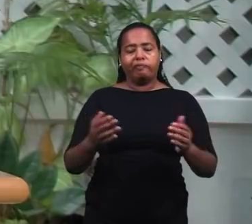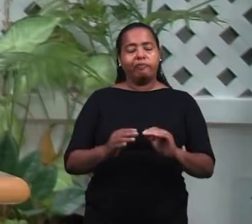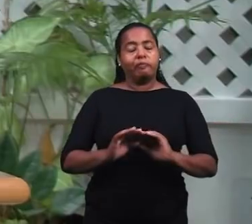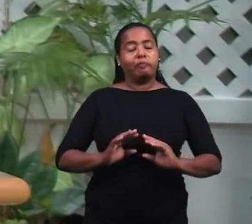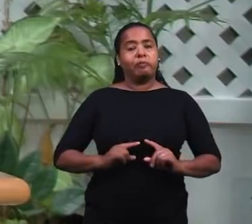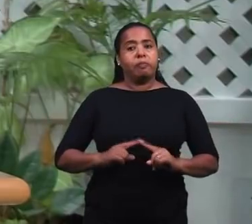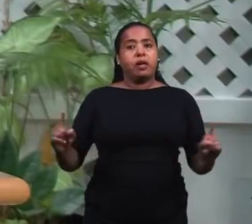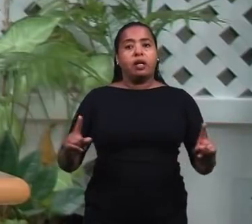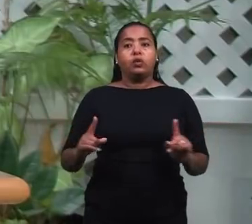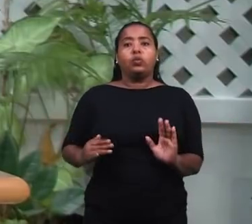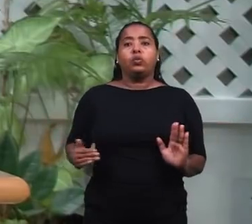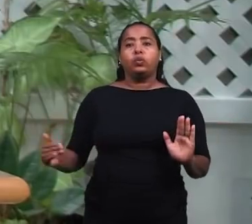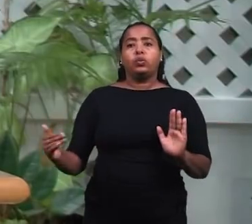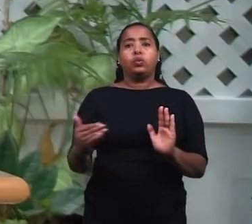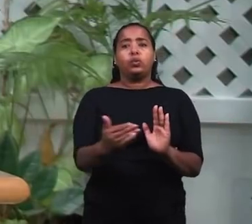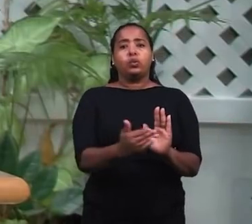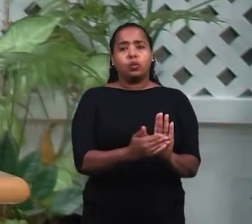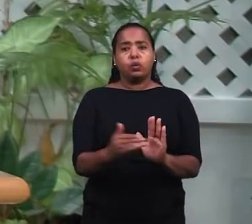Mas nisso tudo